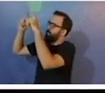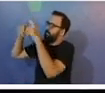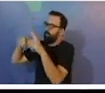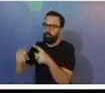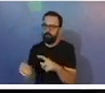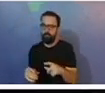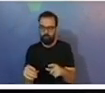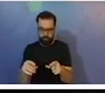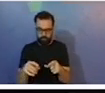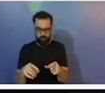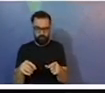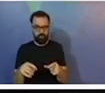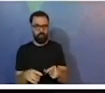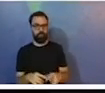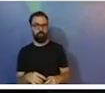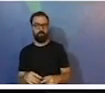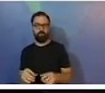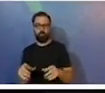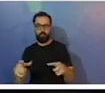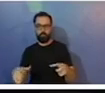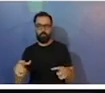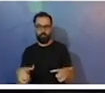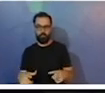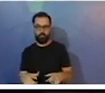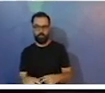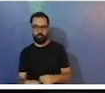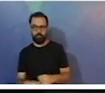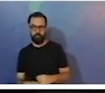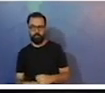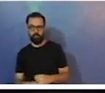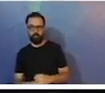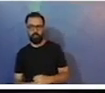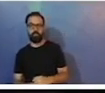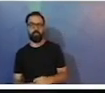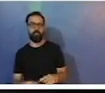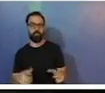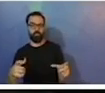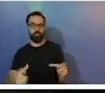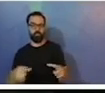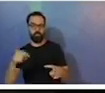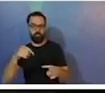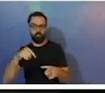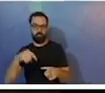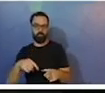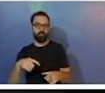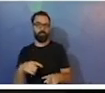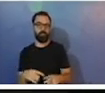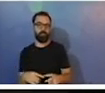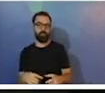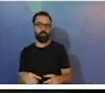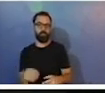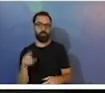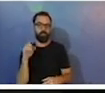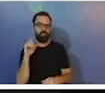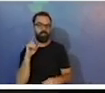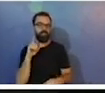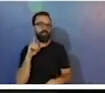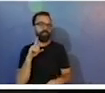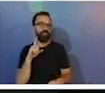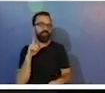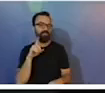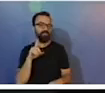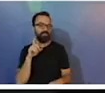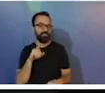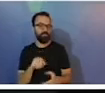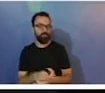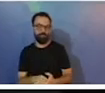está perfeito. Esse observatório se localiza nos Estados Unidos. Lembram